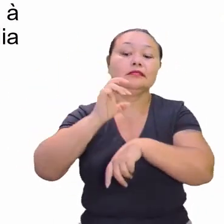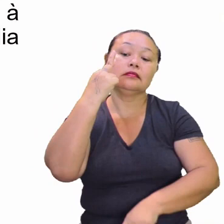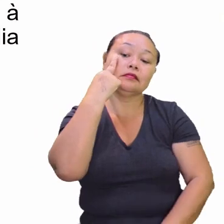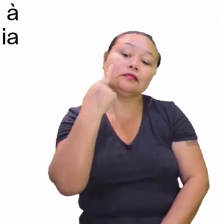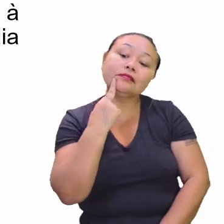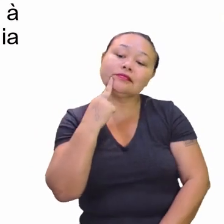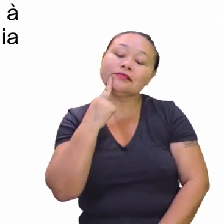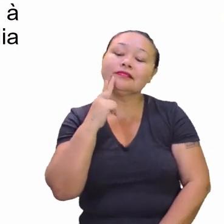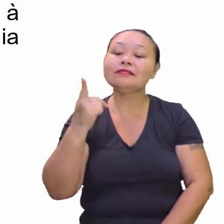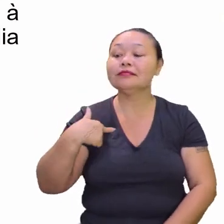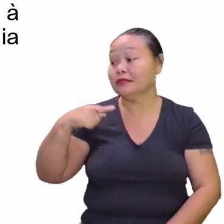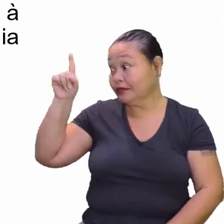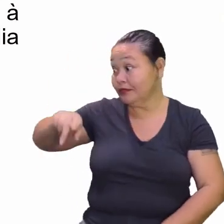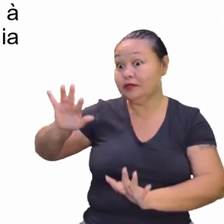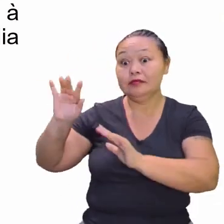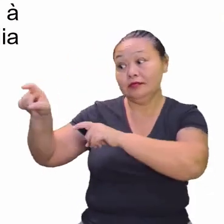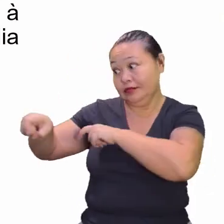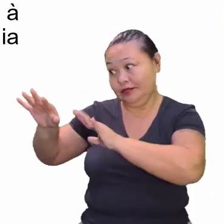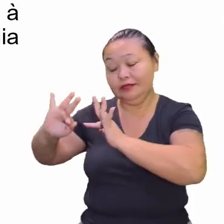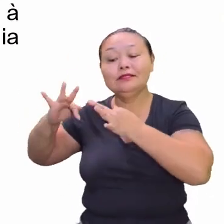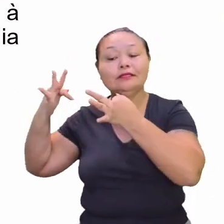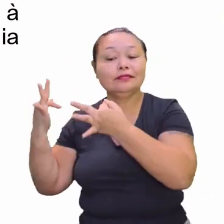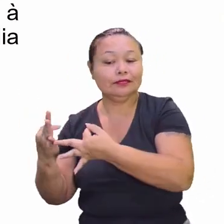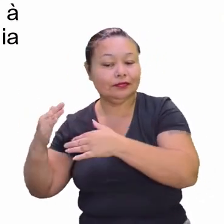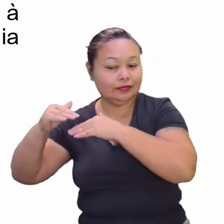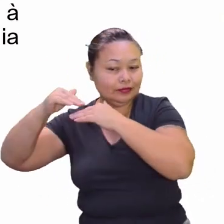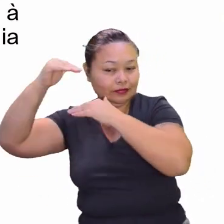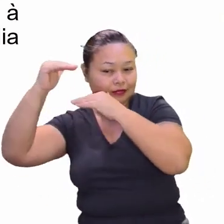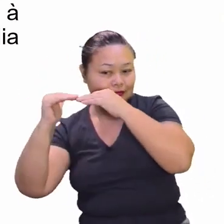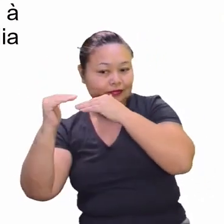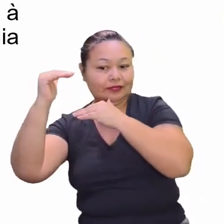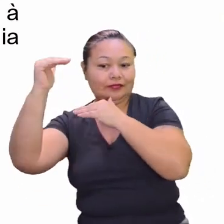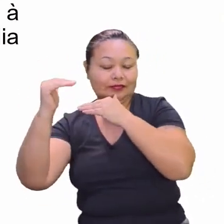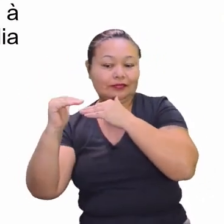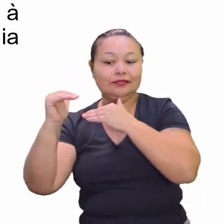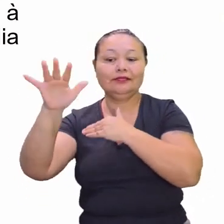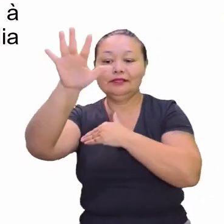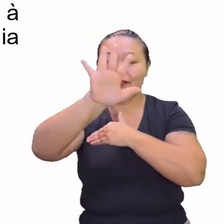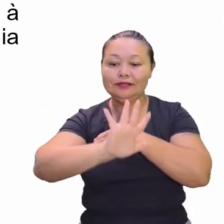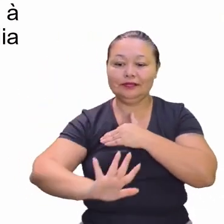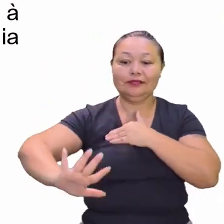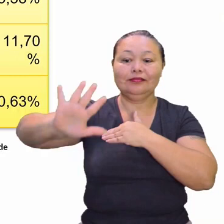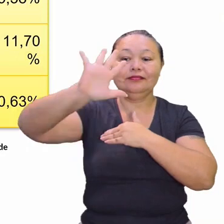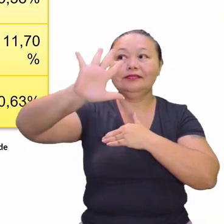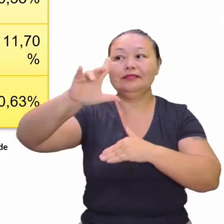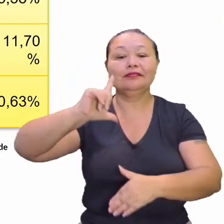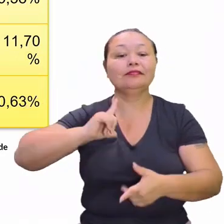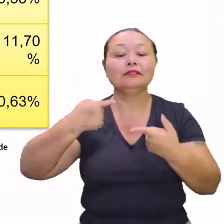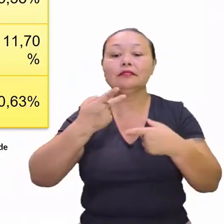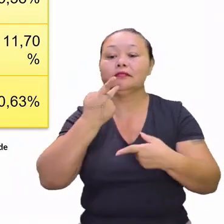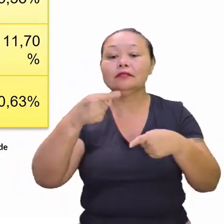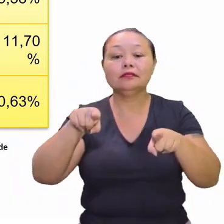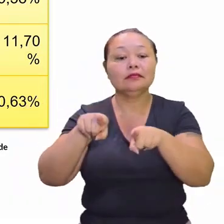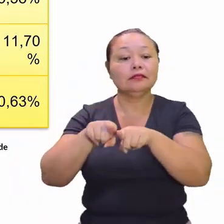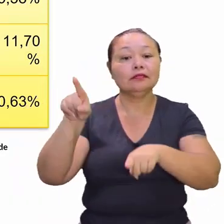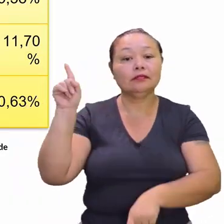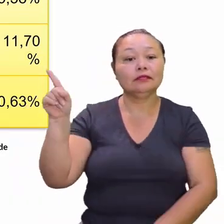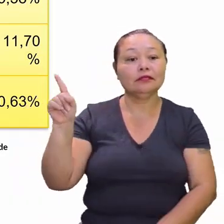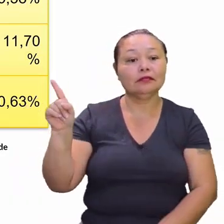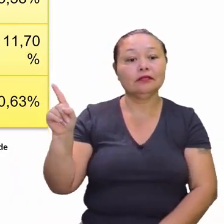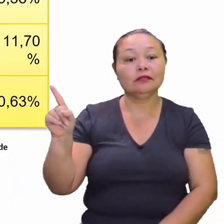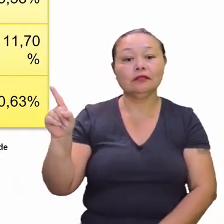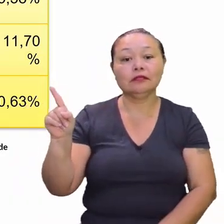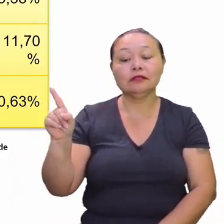são considerados agricultura familiar e isso é acima da média nacional. Falamos também para